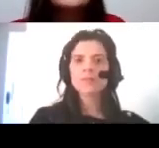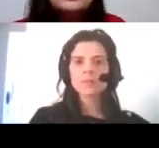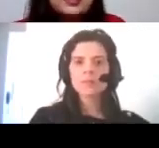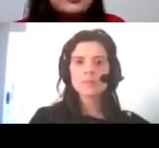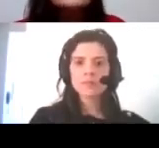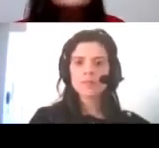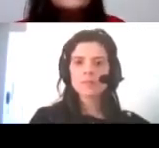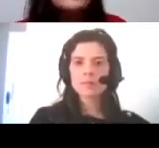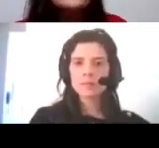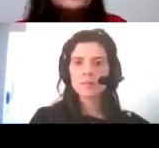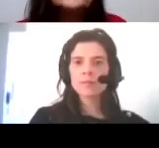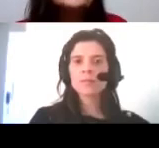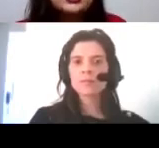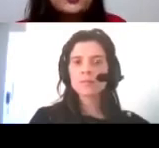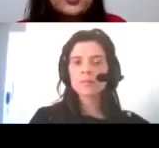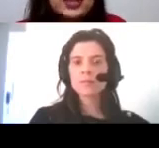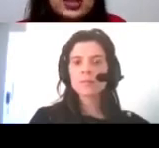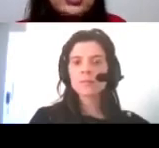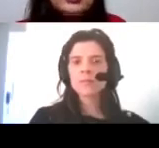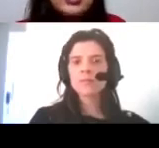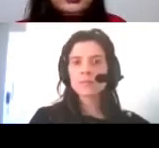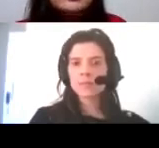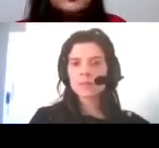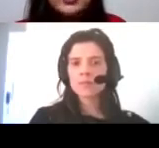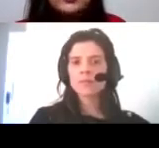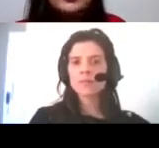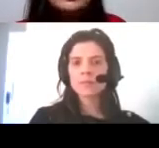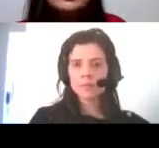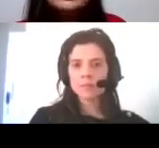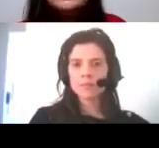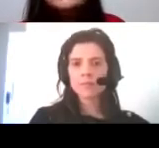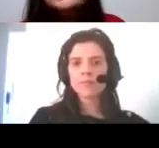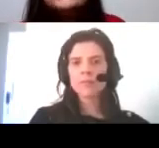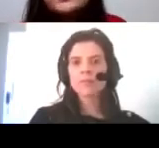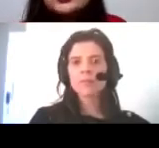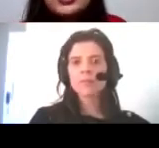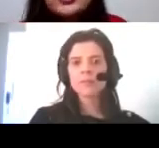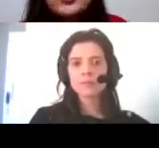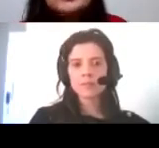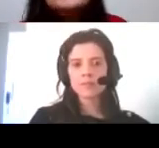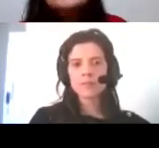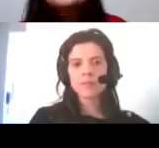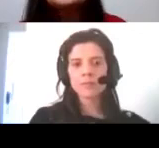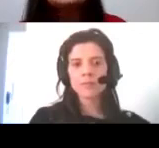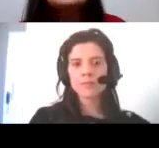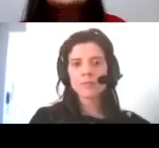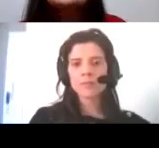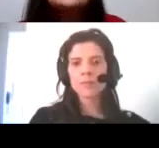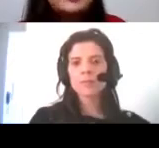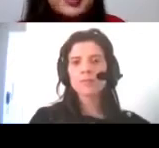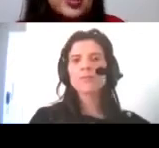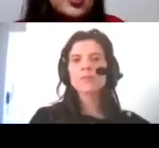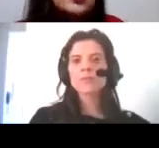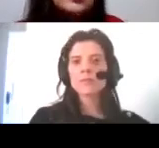Então, pense nisso. É importante a gente refletir a respeito. E aí a gente vai deixar aí uma mensagem, né, do kit